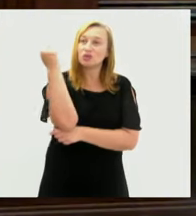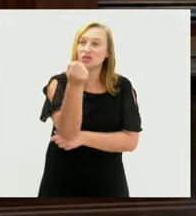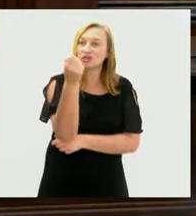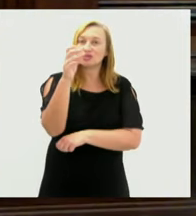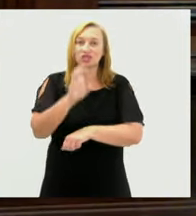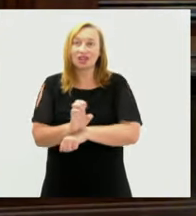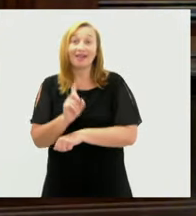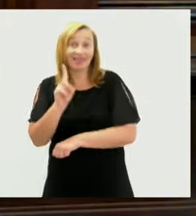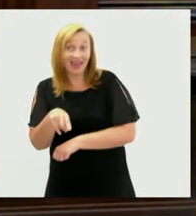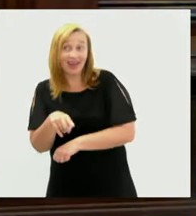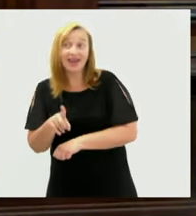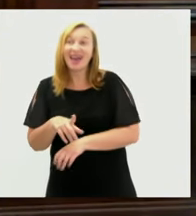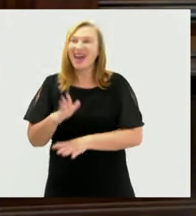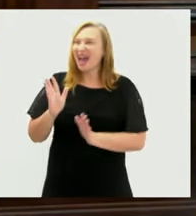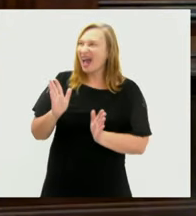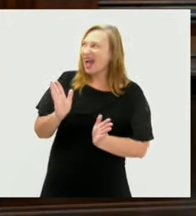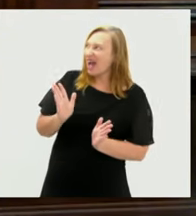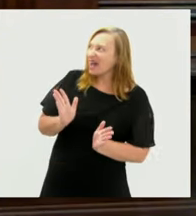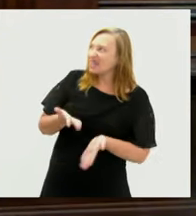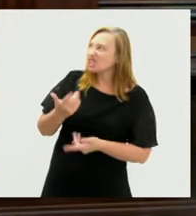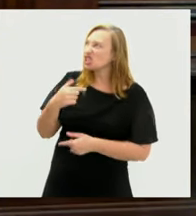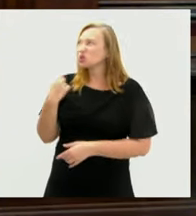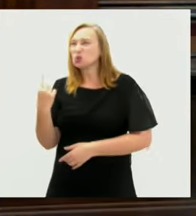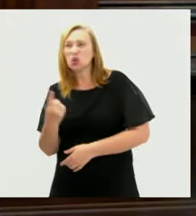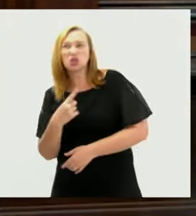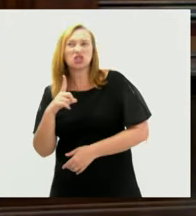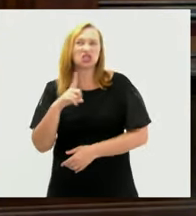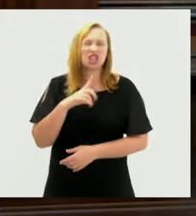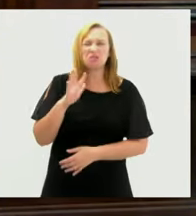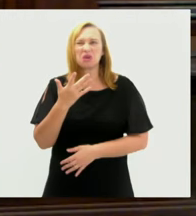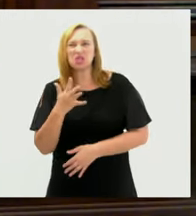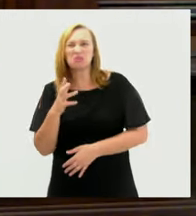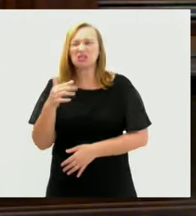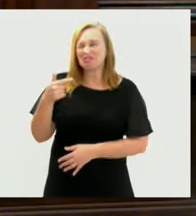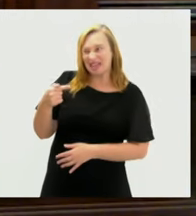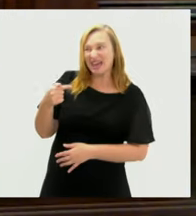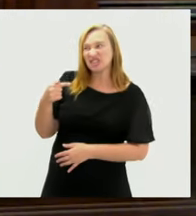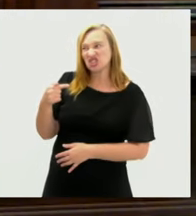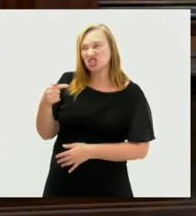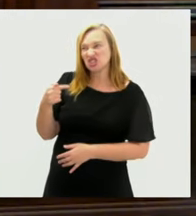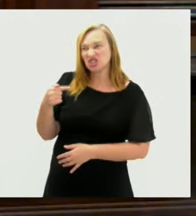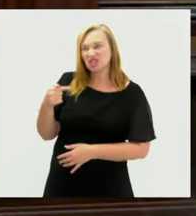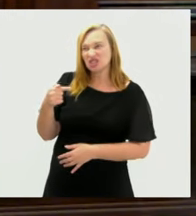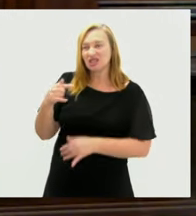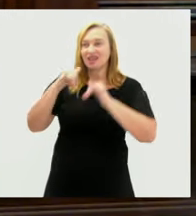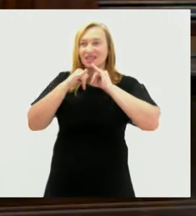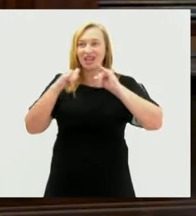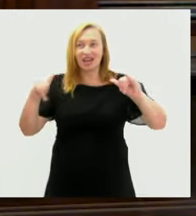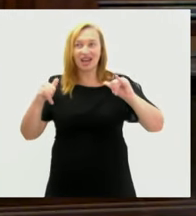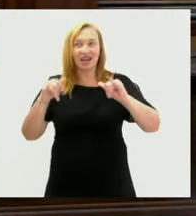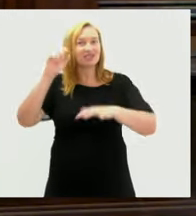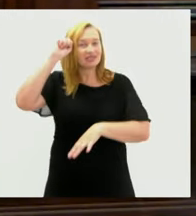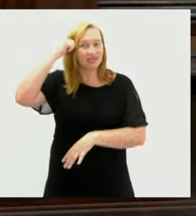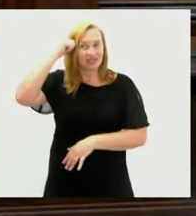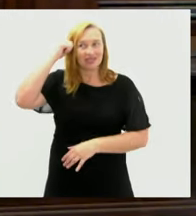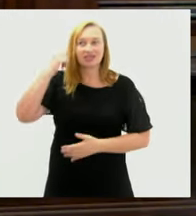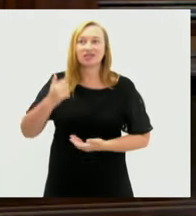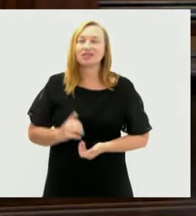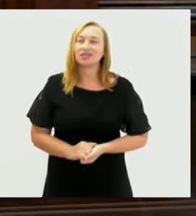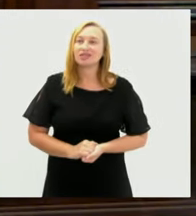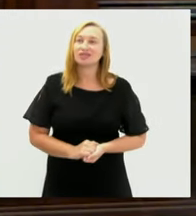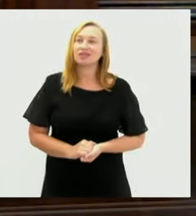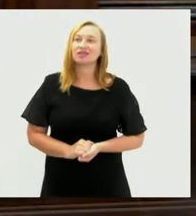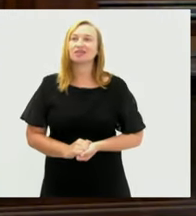aqui nós somos uma bancada de pelo menos 7 declaradamente negros e que constrói